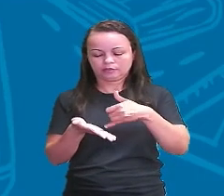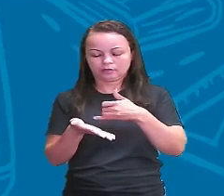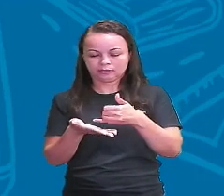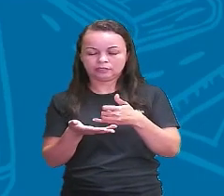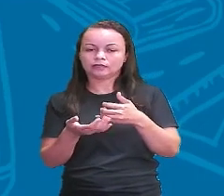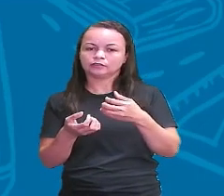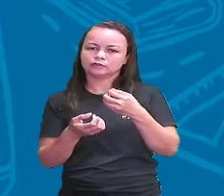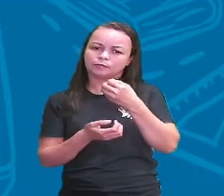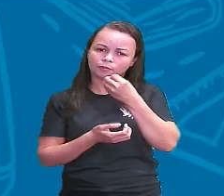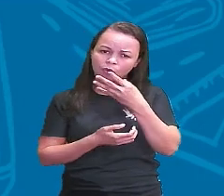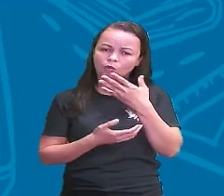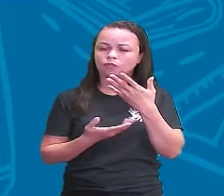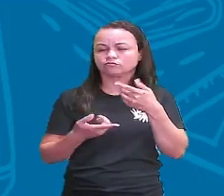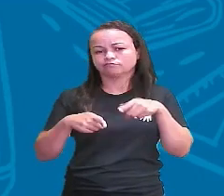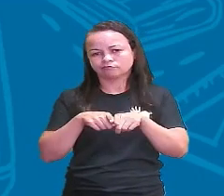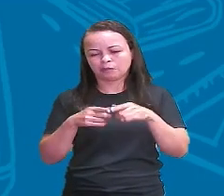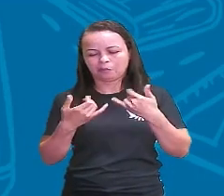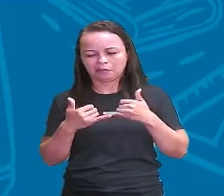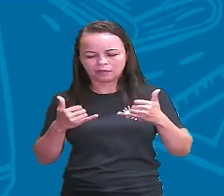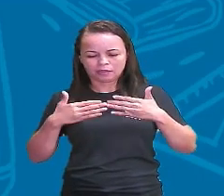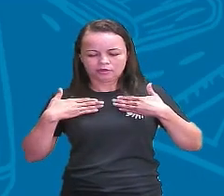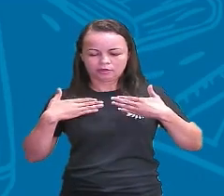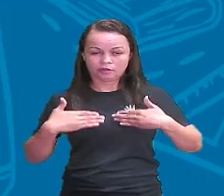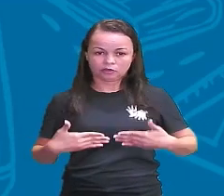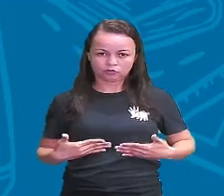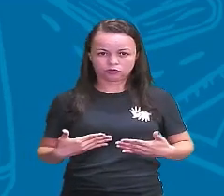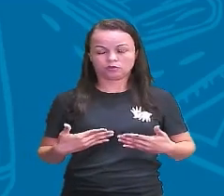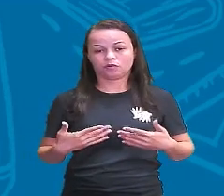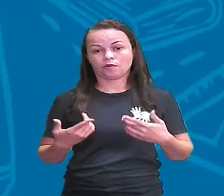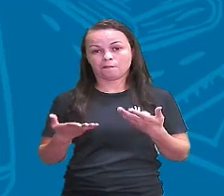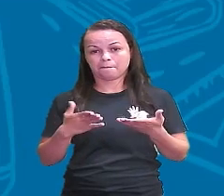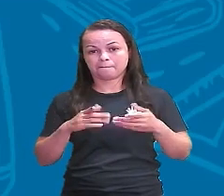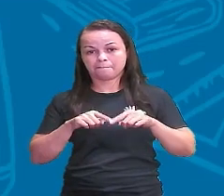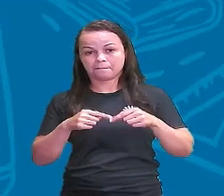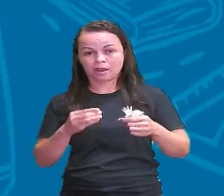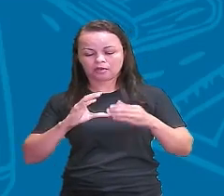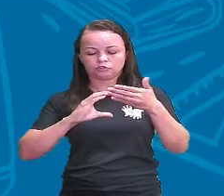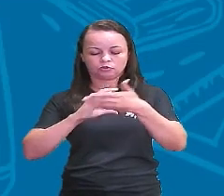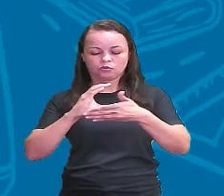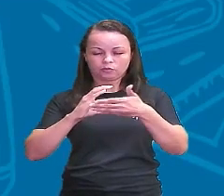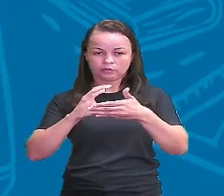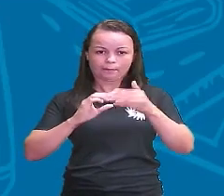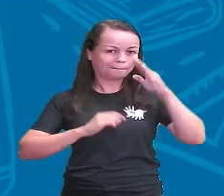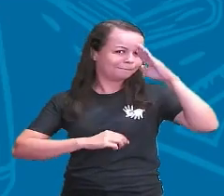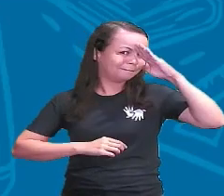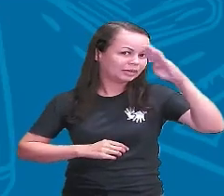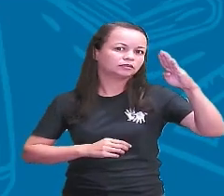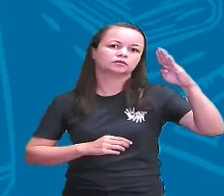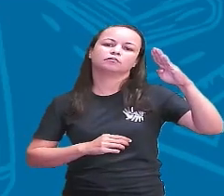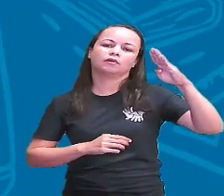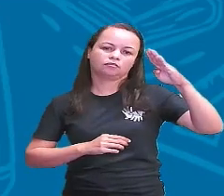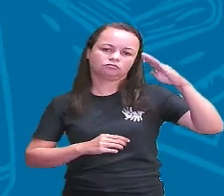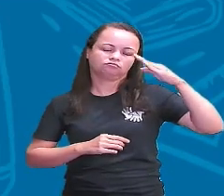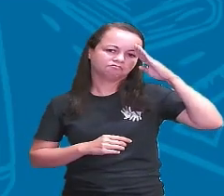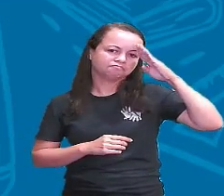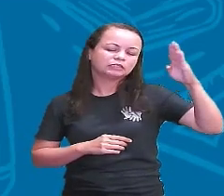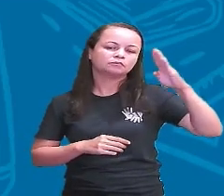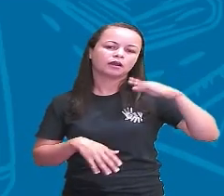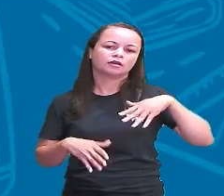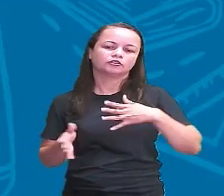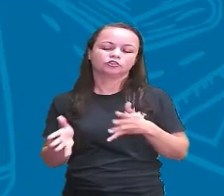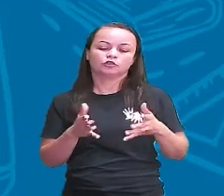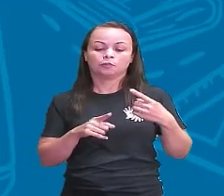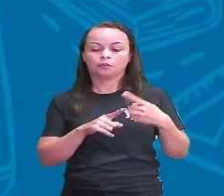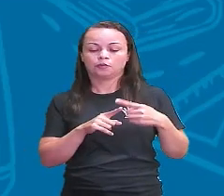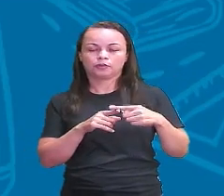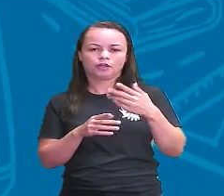fornecer energia, os carboidratos são a nossa principal fonte de energia. Por quê, professor? Porque são justamente aqueles